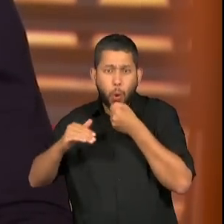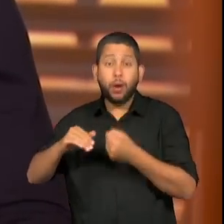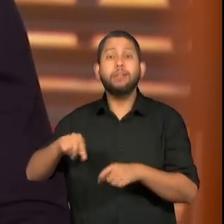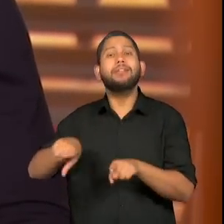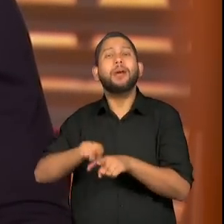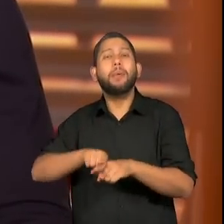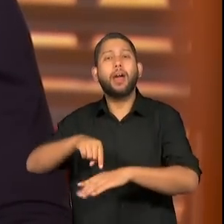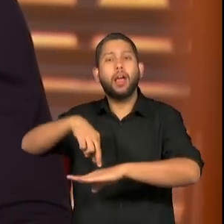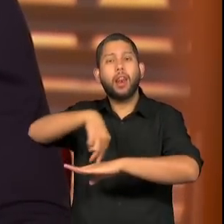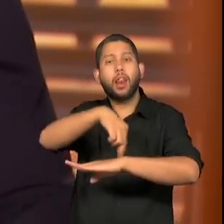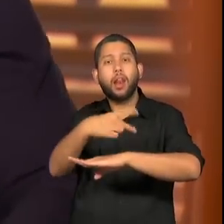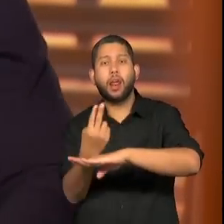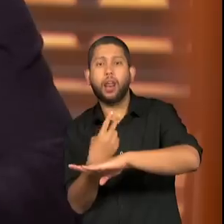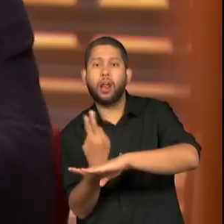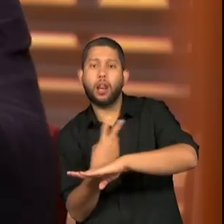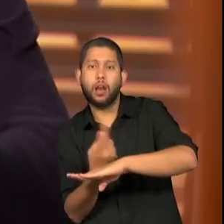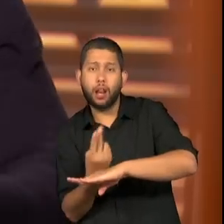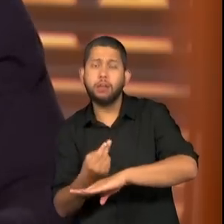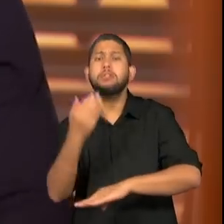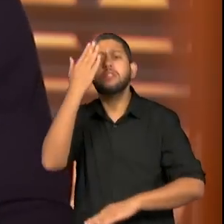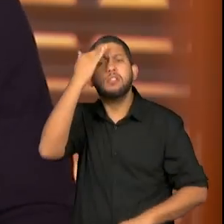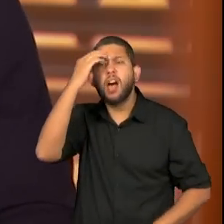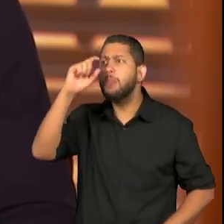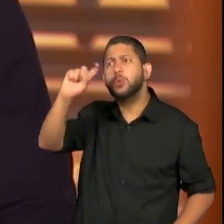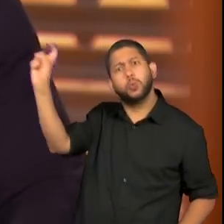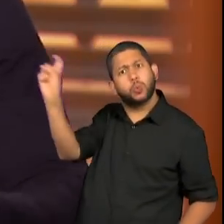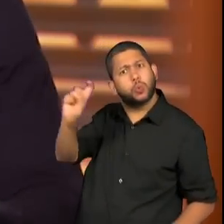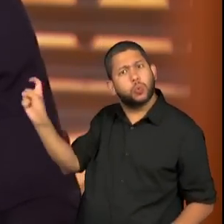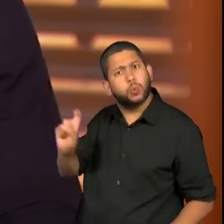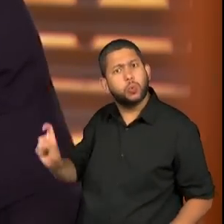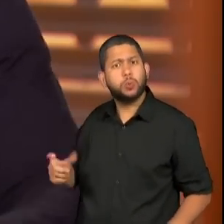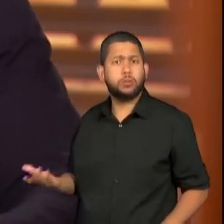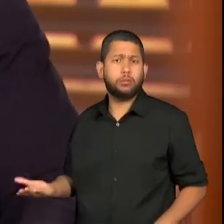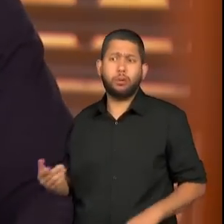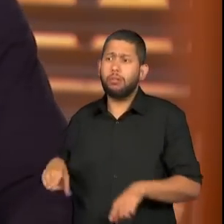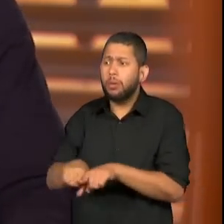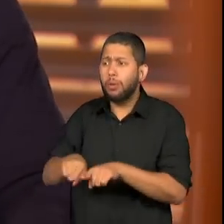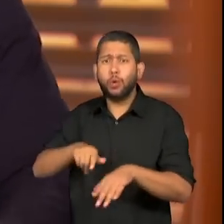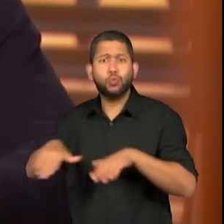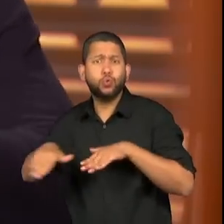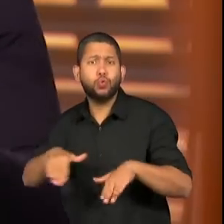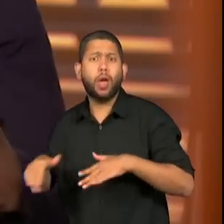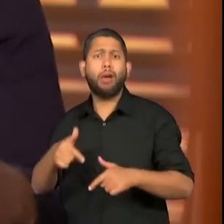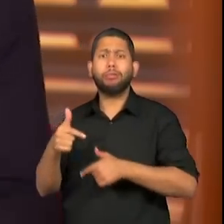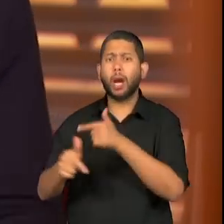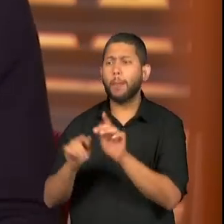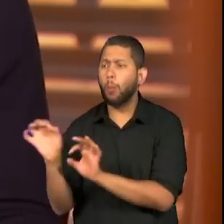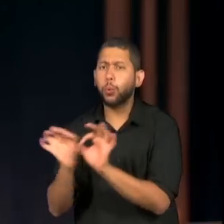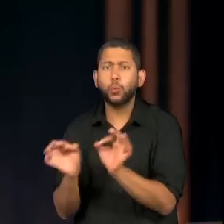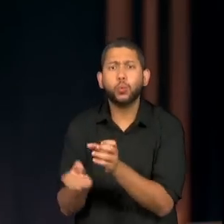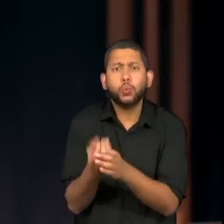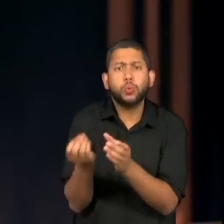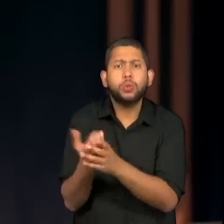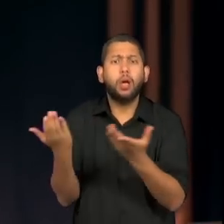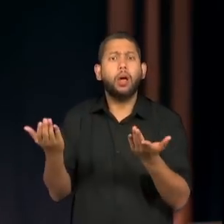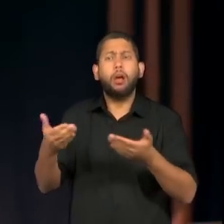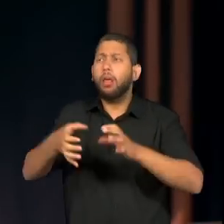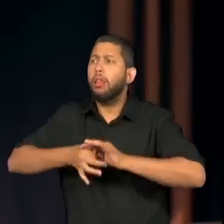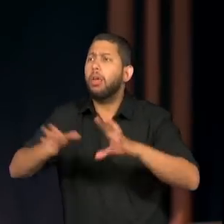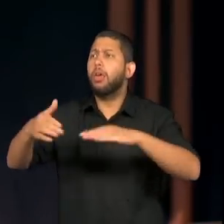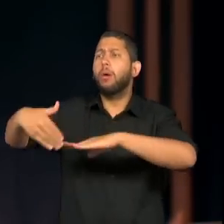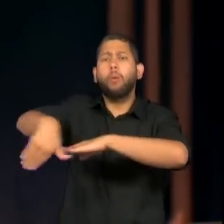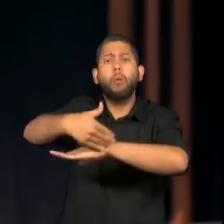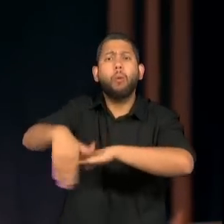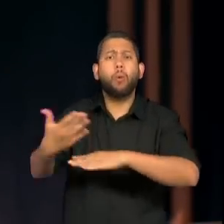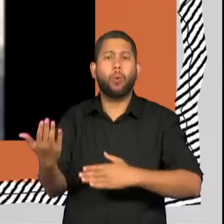você der uma lata de jet na mão, ele sabe fazer um grafite. E é DJ, é produtor, DJ. É tudo ao mesmo tempo. E tudo na rua ali, tudo, né? Na rua,